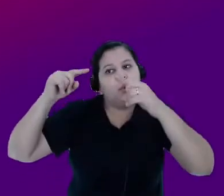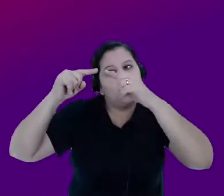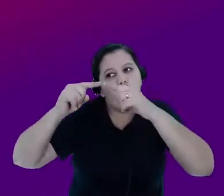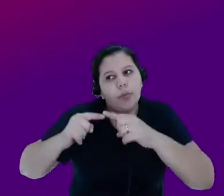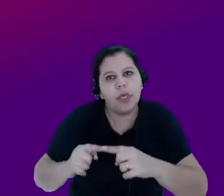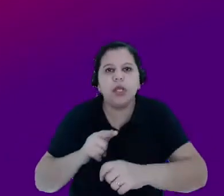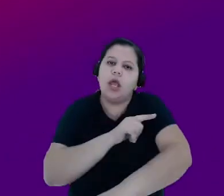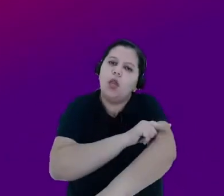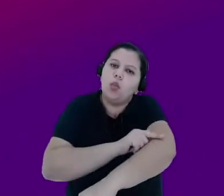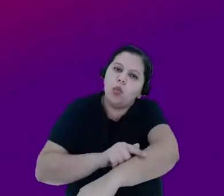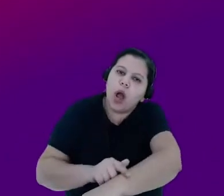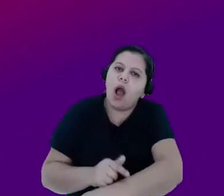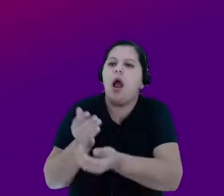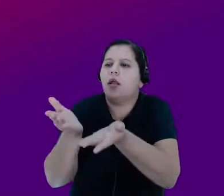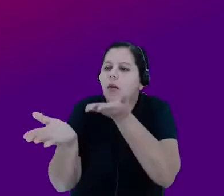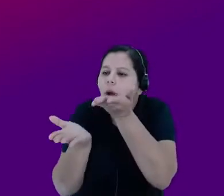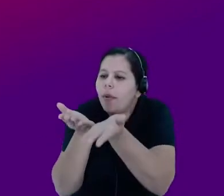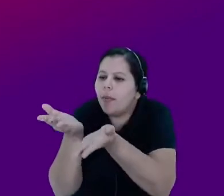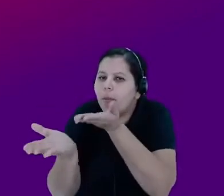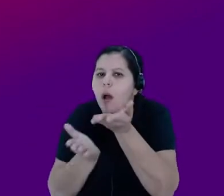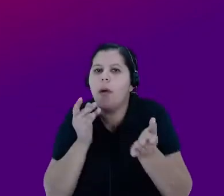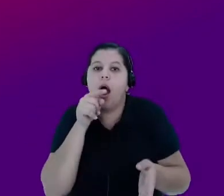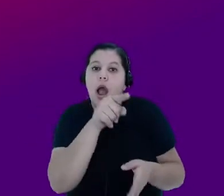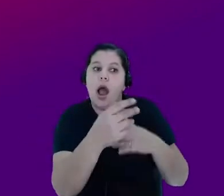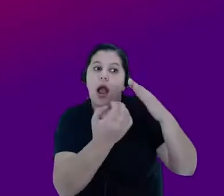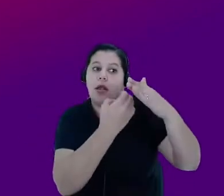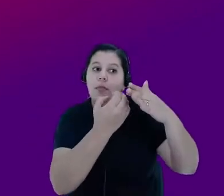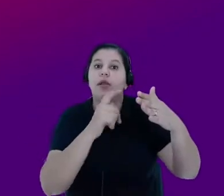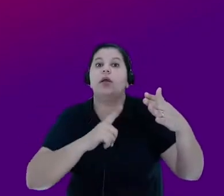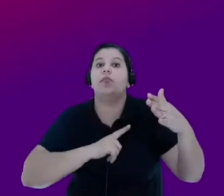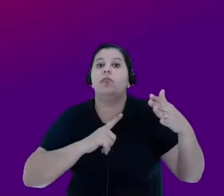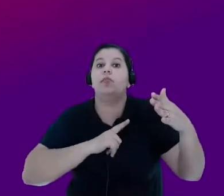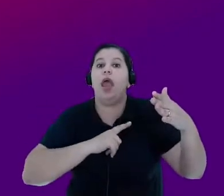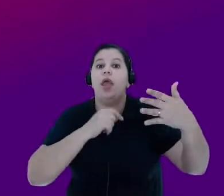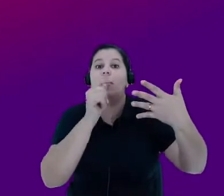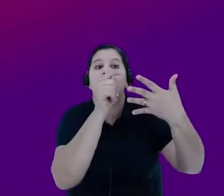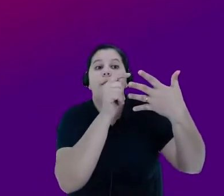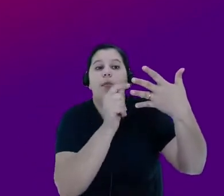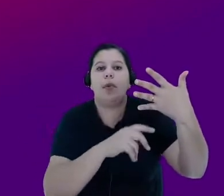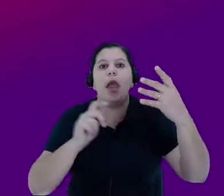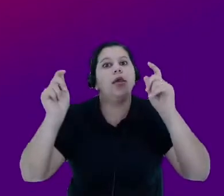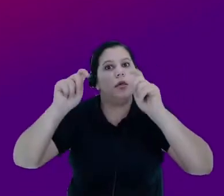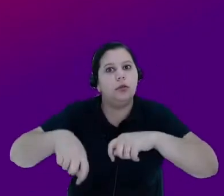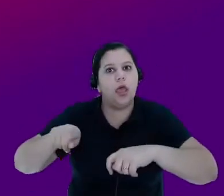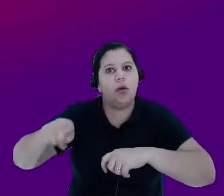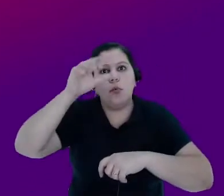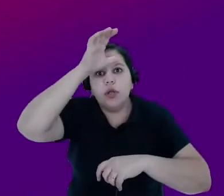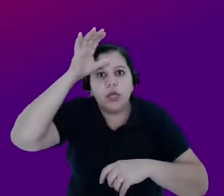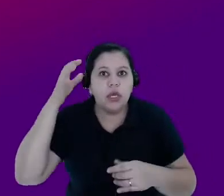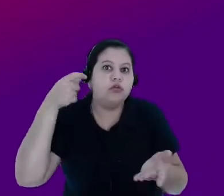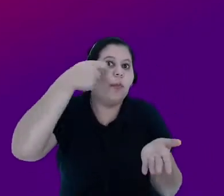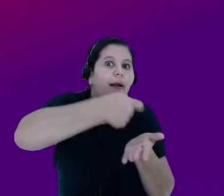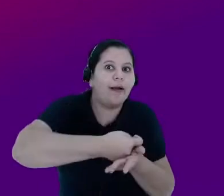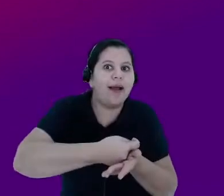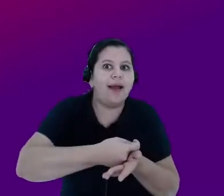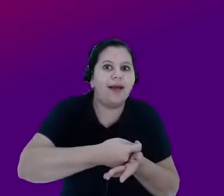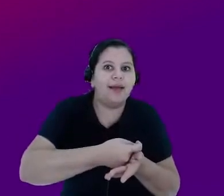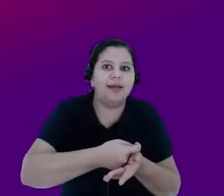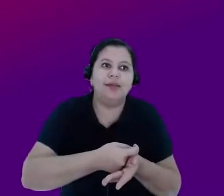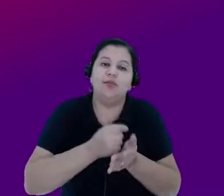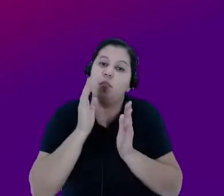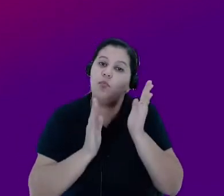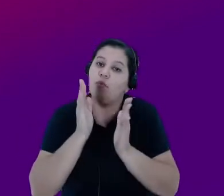educada. A seguradora precisa ter opções de produtos que caibam no bolso desse cliente, ainda mais no momento que nós estamos